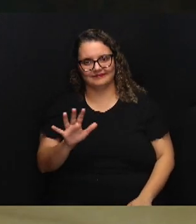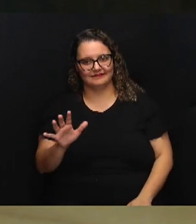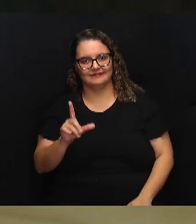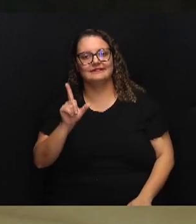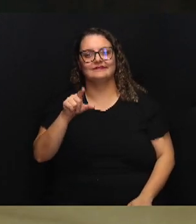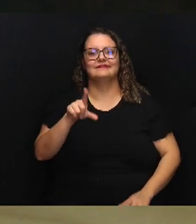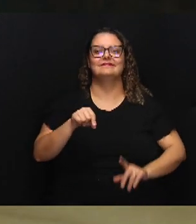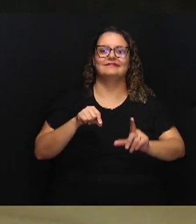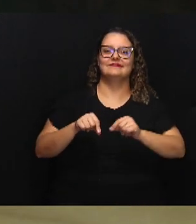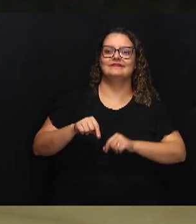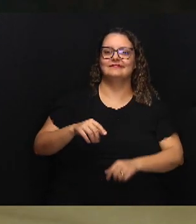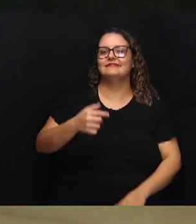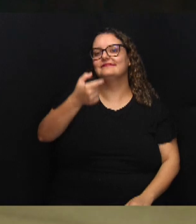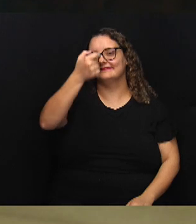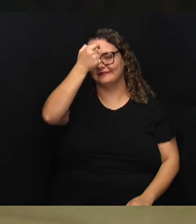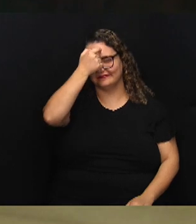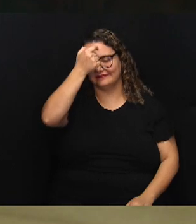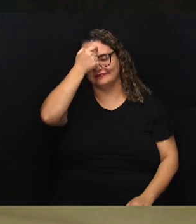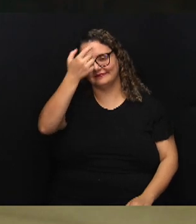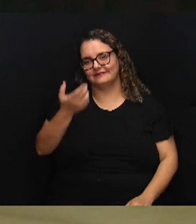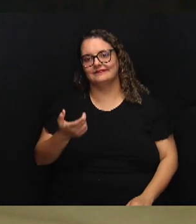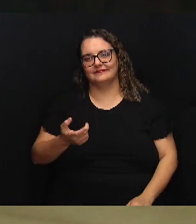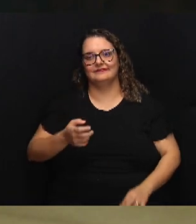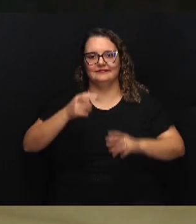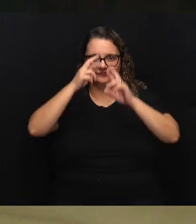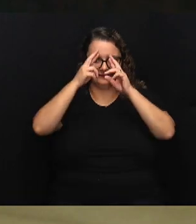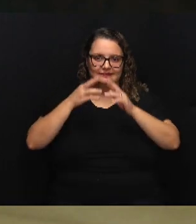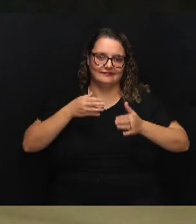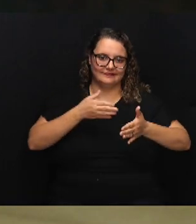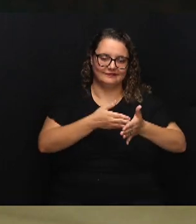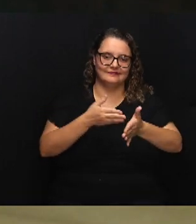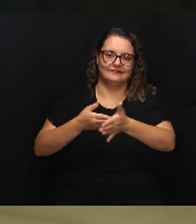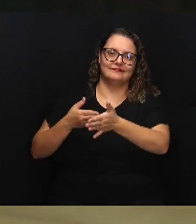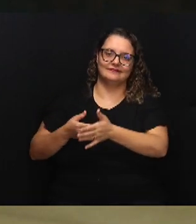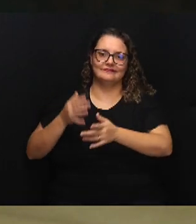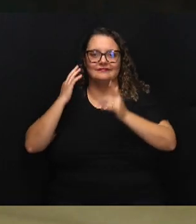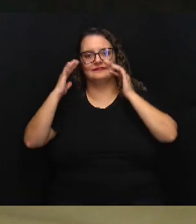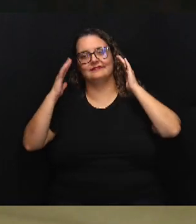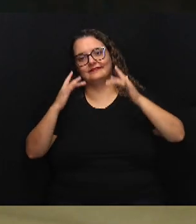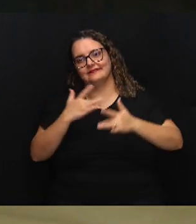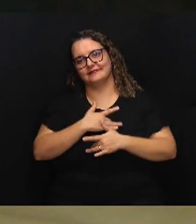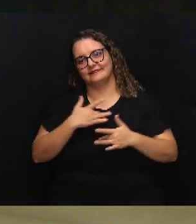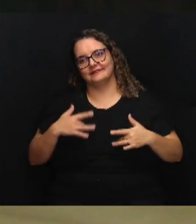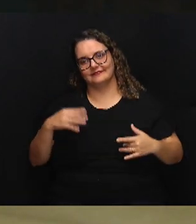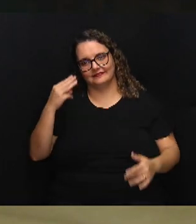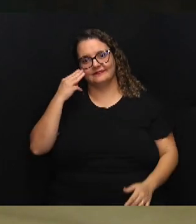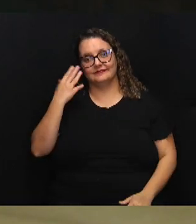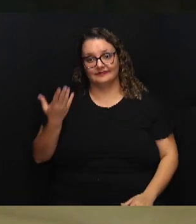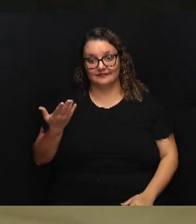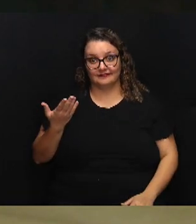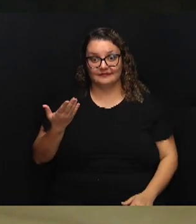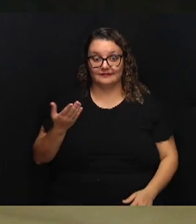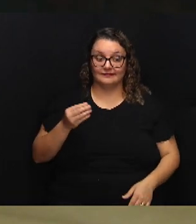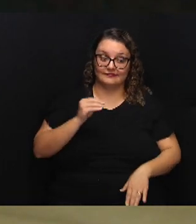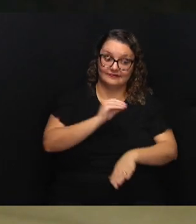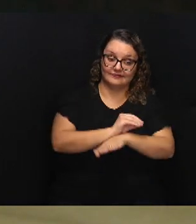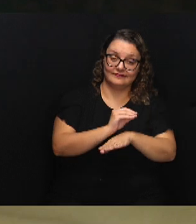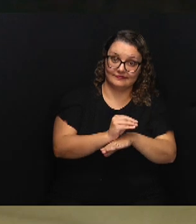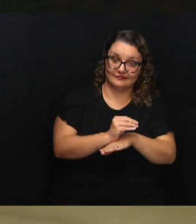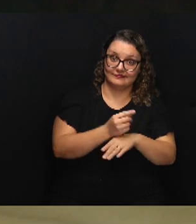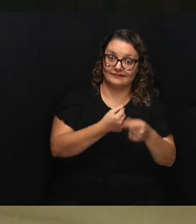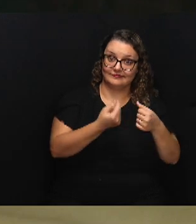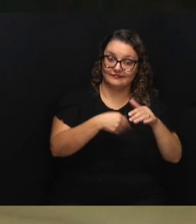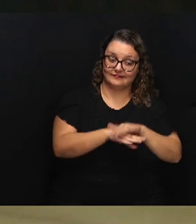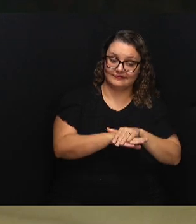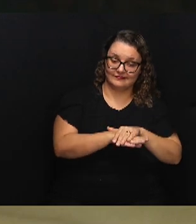escolhas conscientes, que respeitem seus limites, seus sonhos e sua saúde mental, seja guardando ou